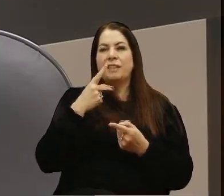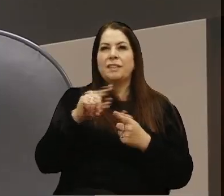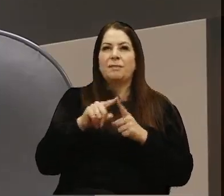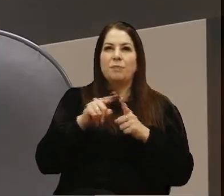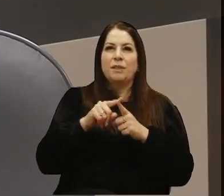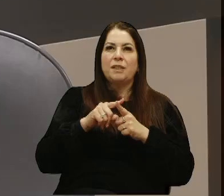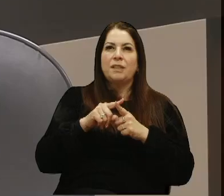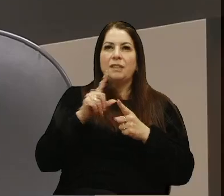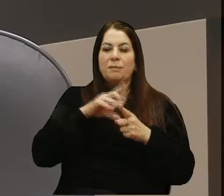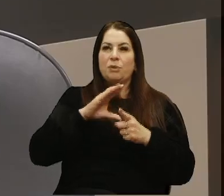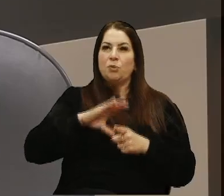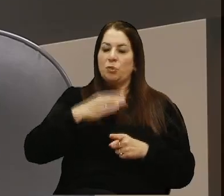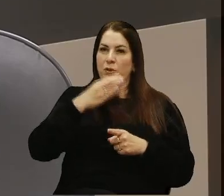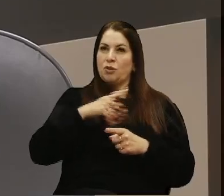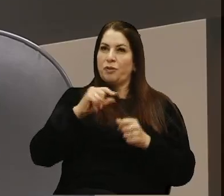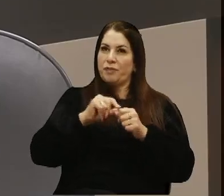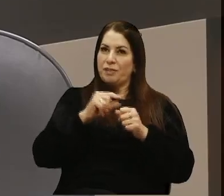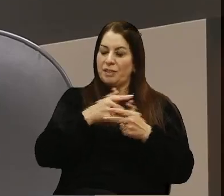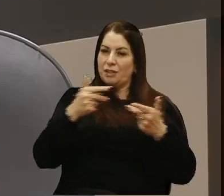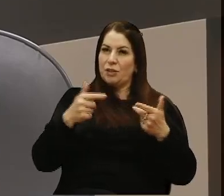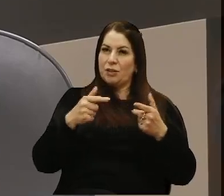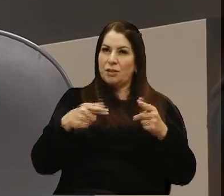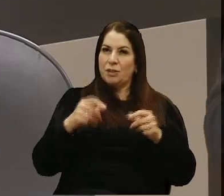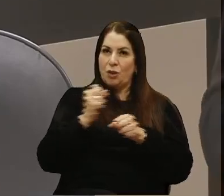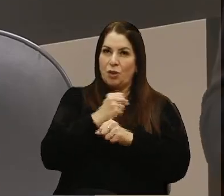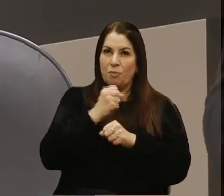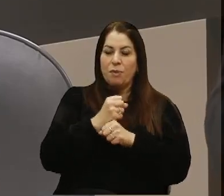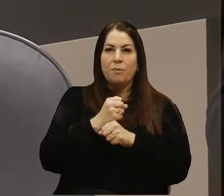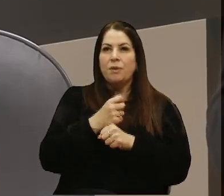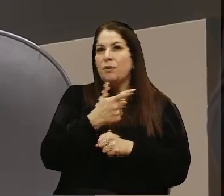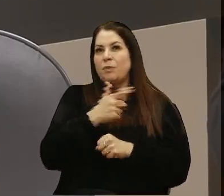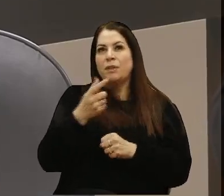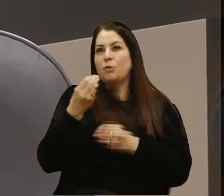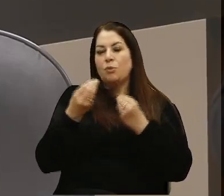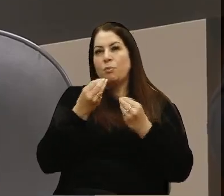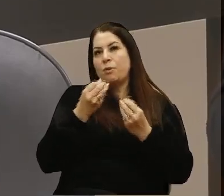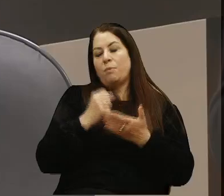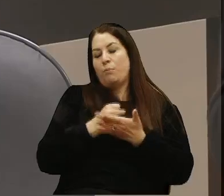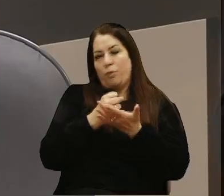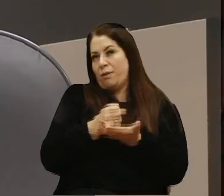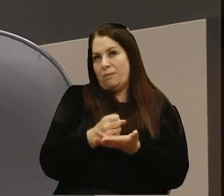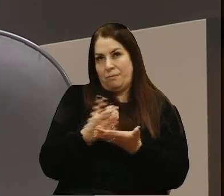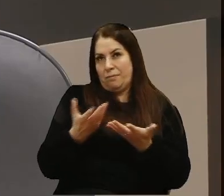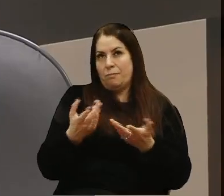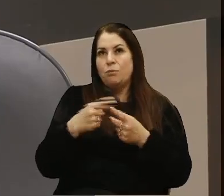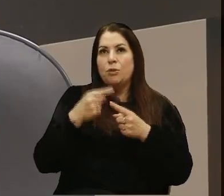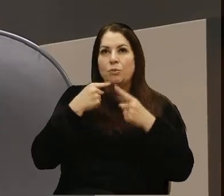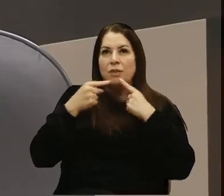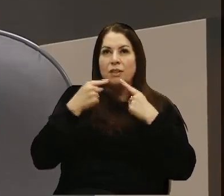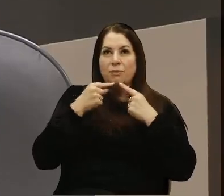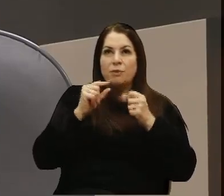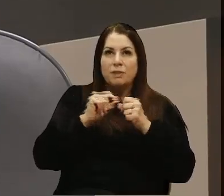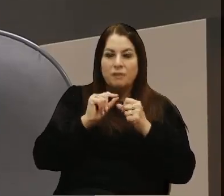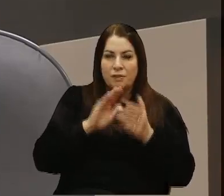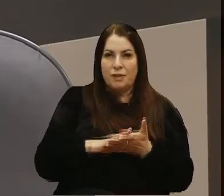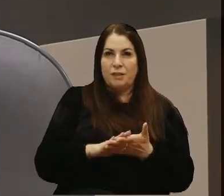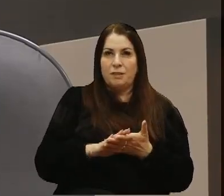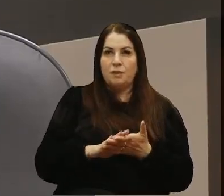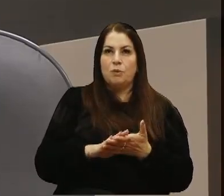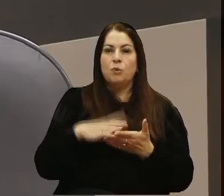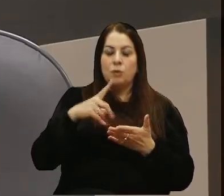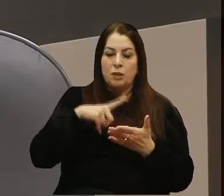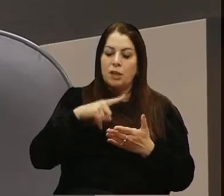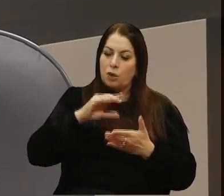ter ousadia, como o governo está tendo de fazer essas grandes obras, eu não tenho como não apoiar, porque eu reclamo para que seja feito. Então, quando eles